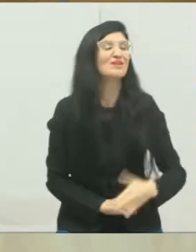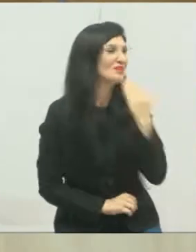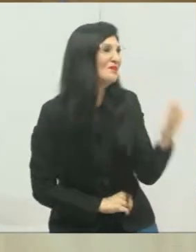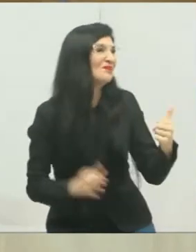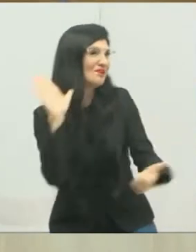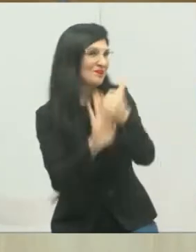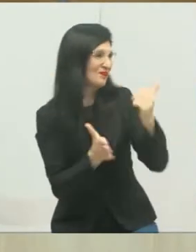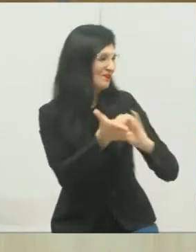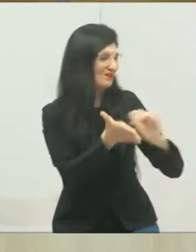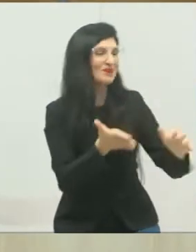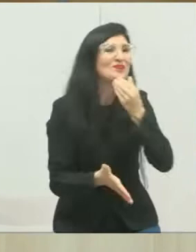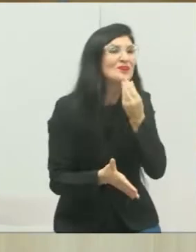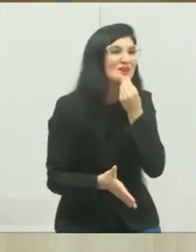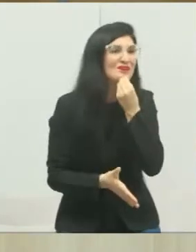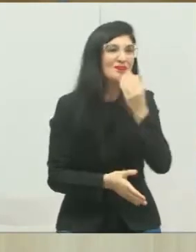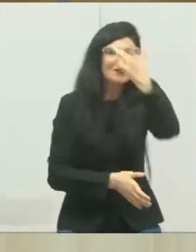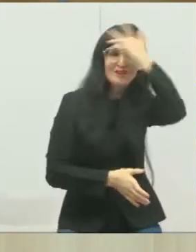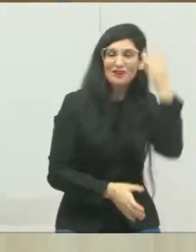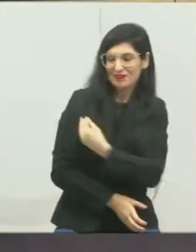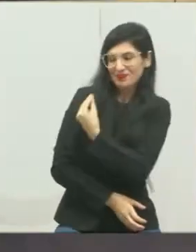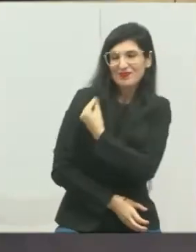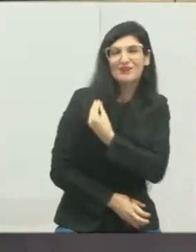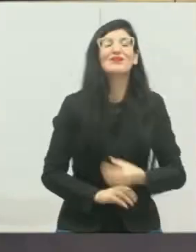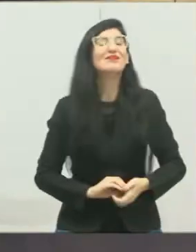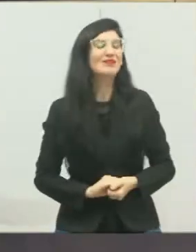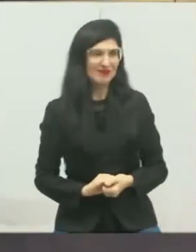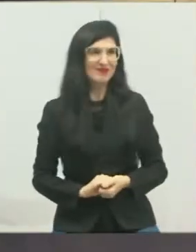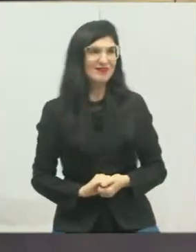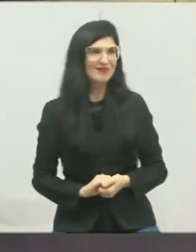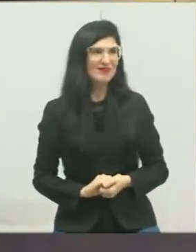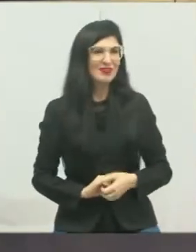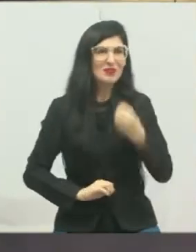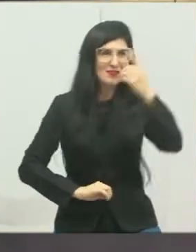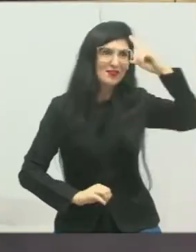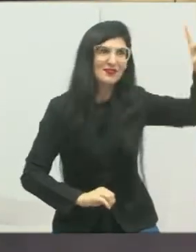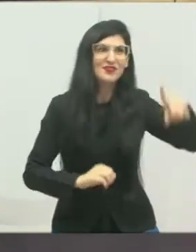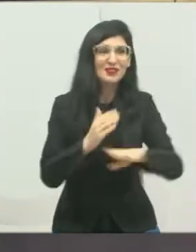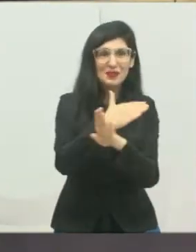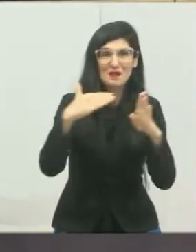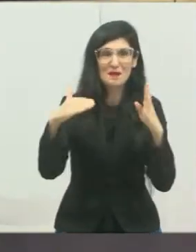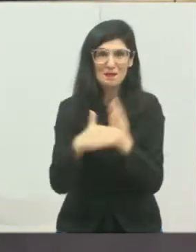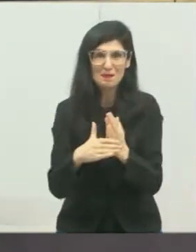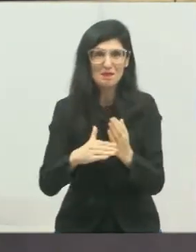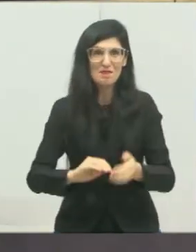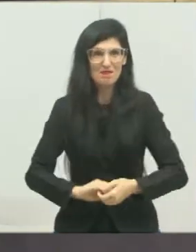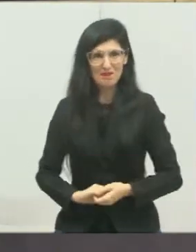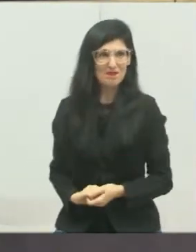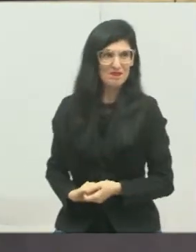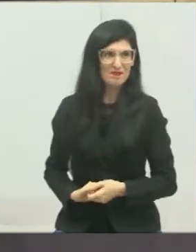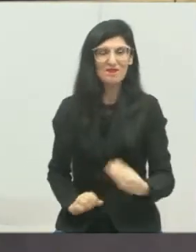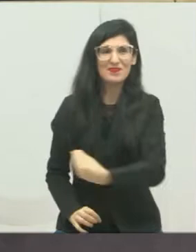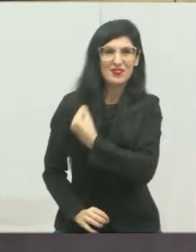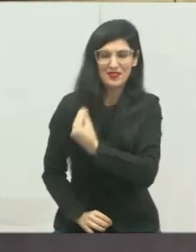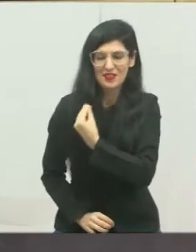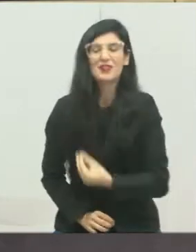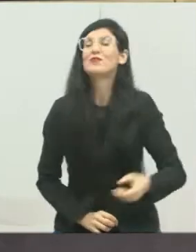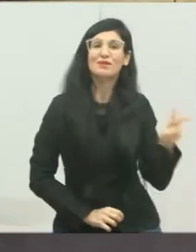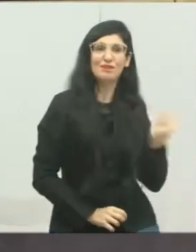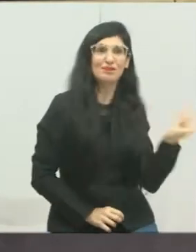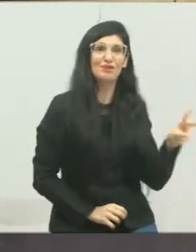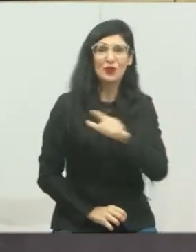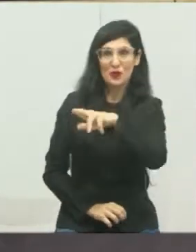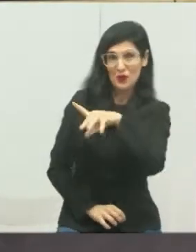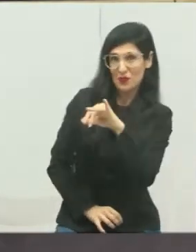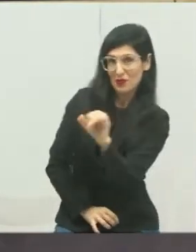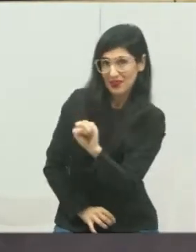ao primeiro secretário que faça a verificação de presença. Bom dia a todos. Estão presentes os vereadores